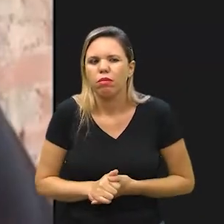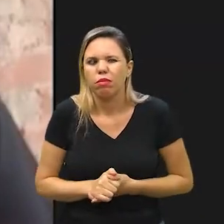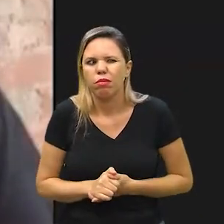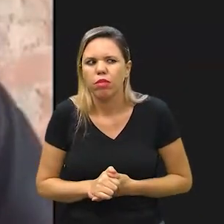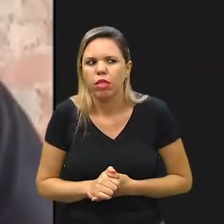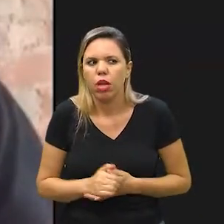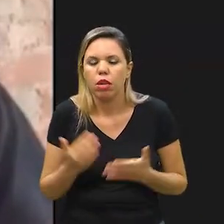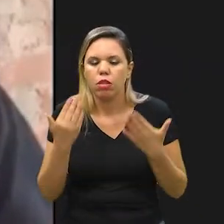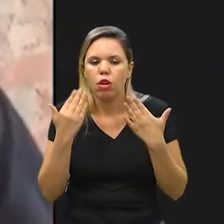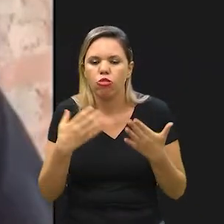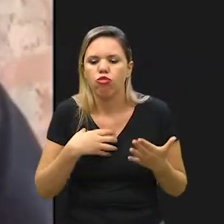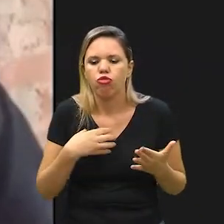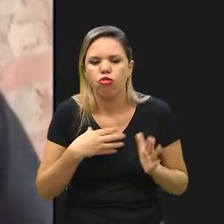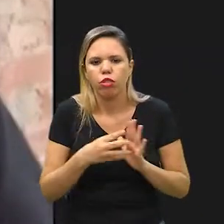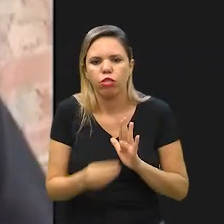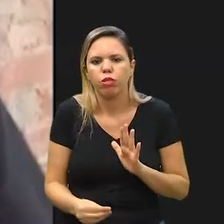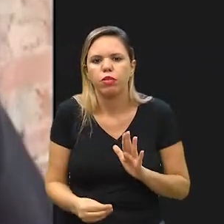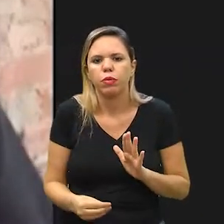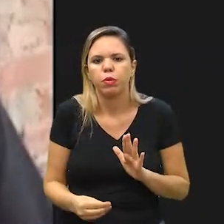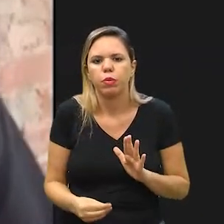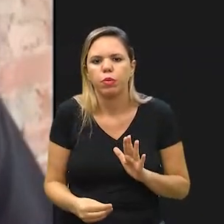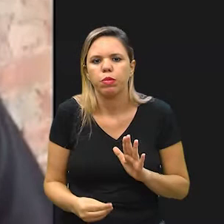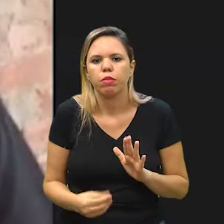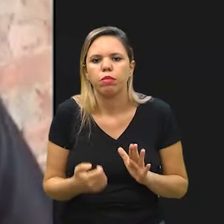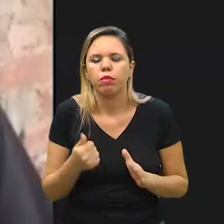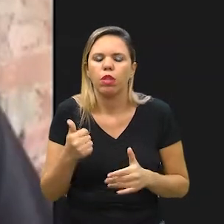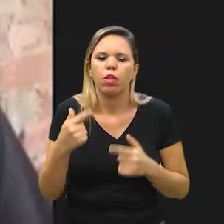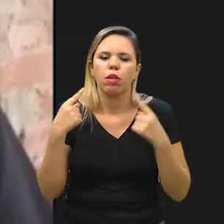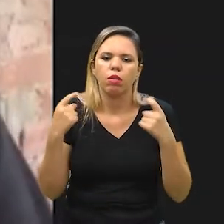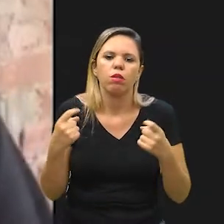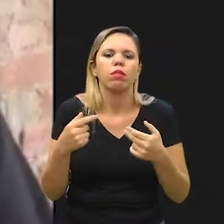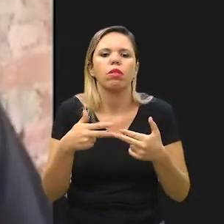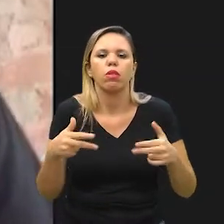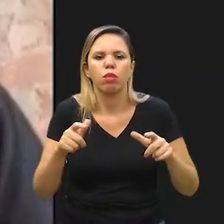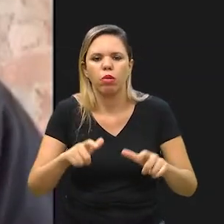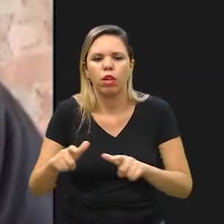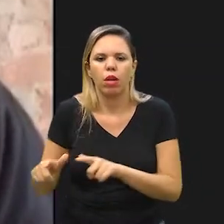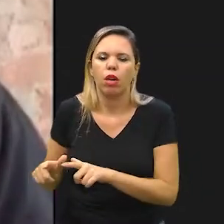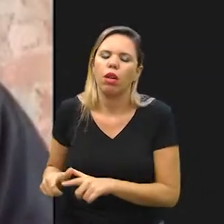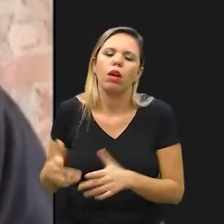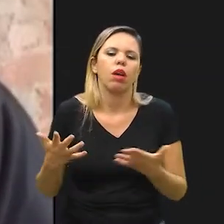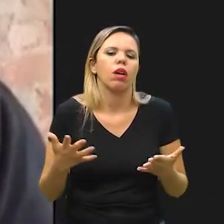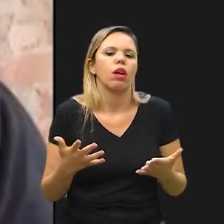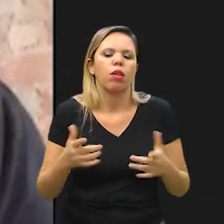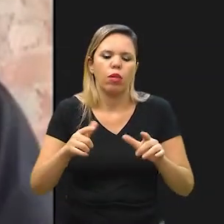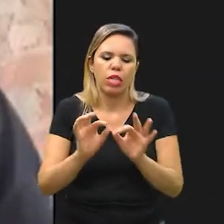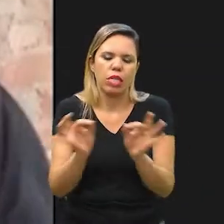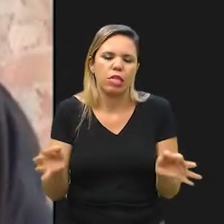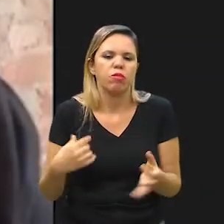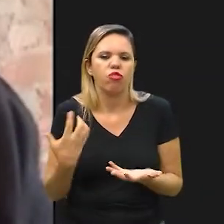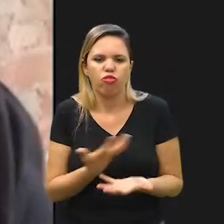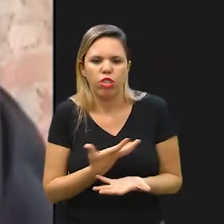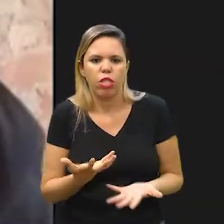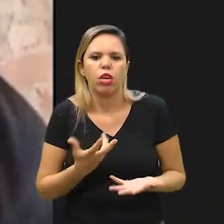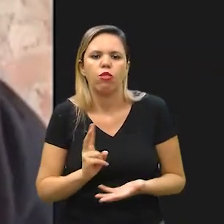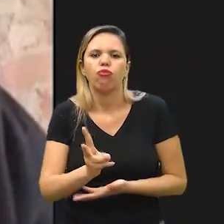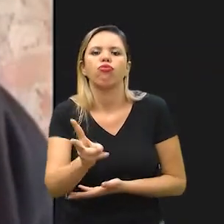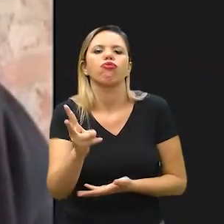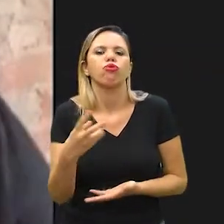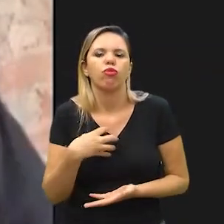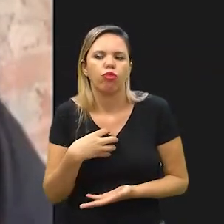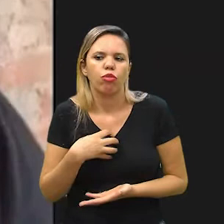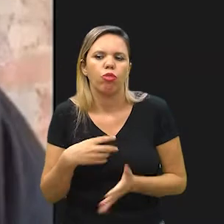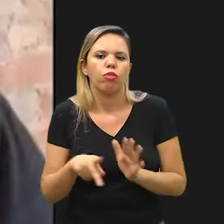nossa cara ali, né, que Souzas acaba sendo um local mais rústico, e a gente queria alguma coisa que continuasse